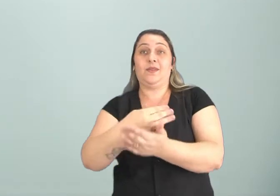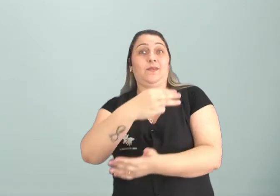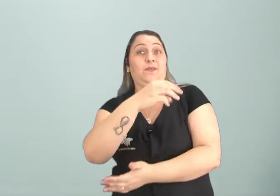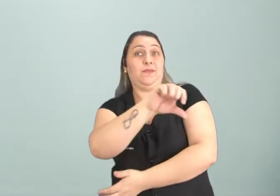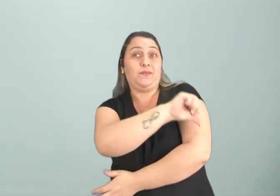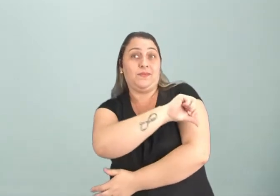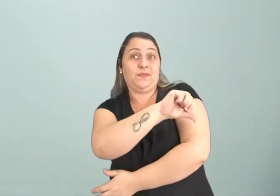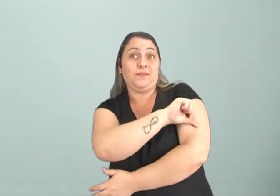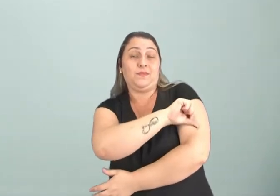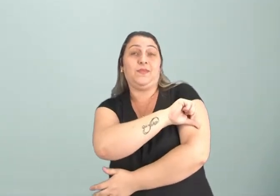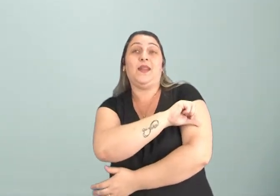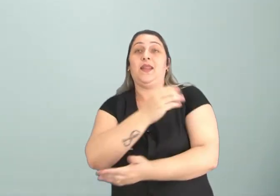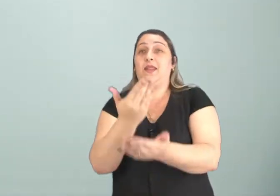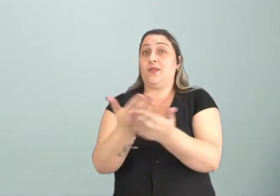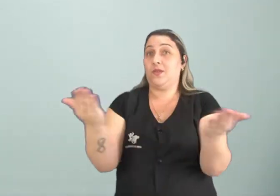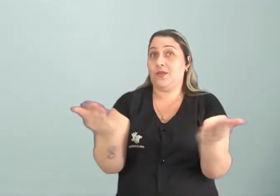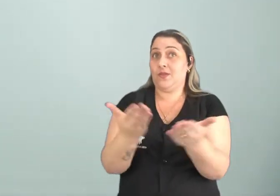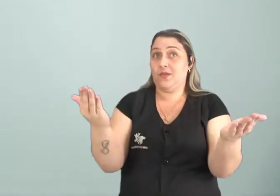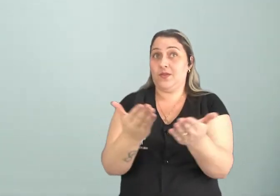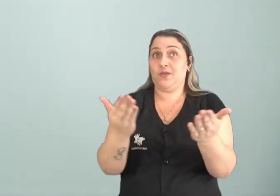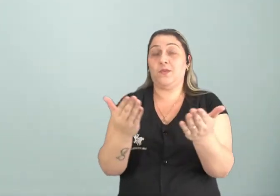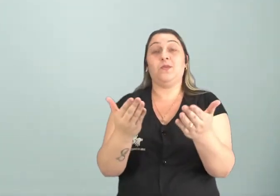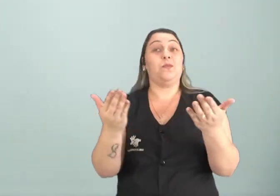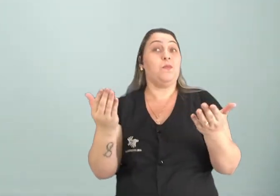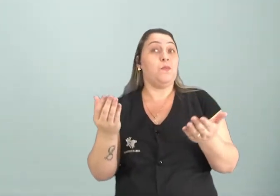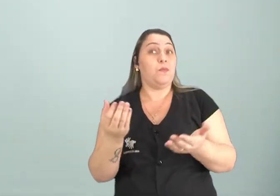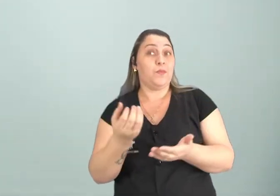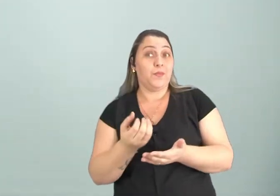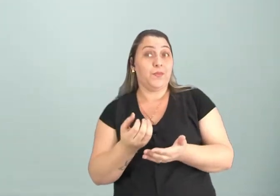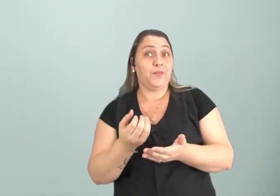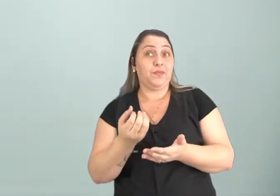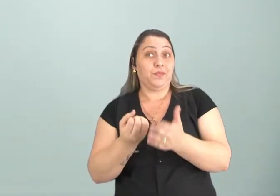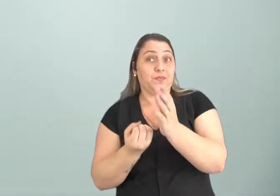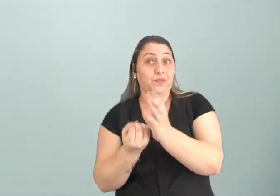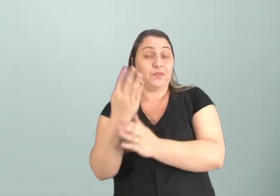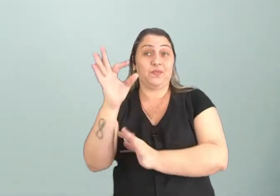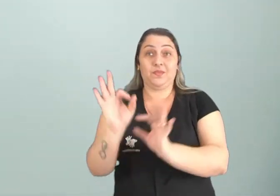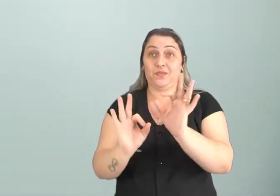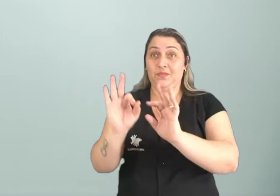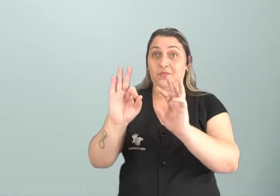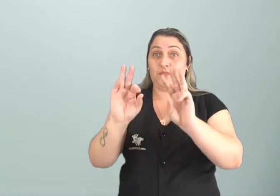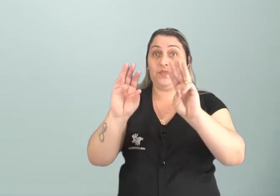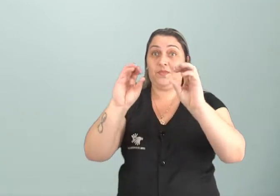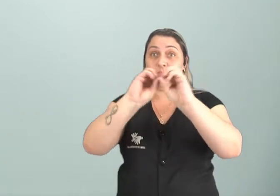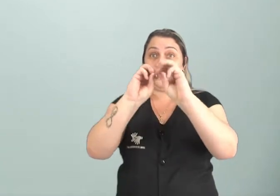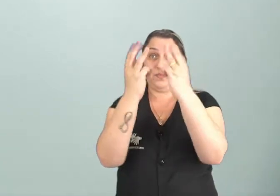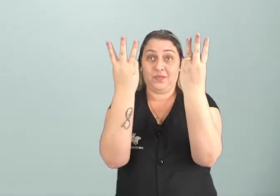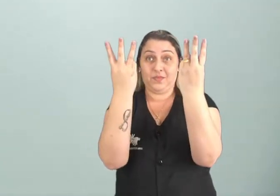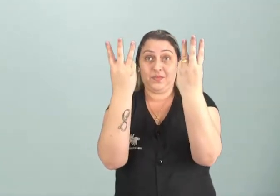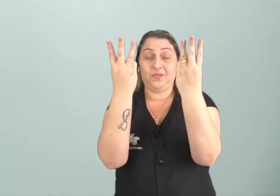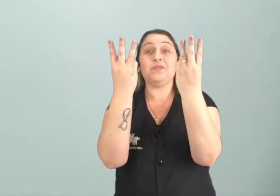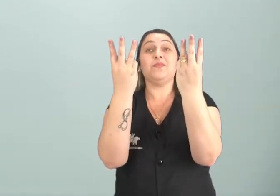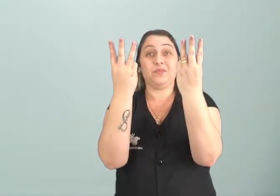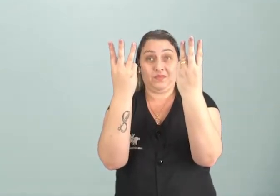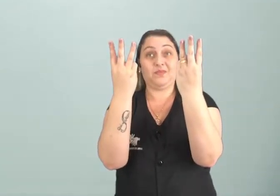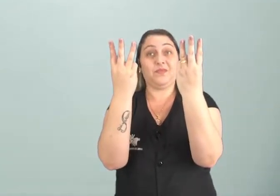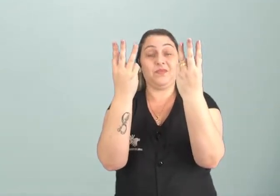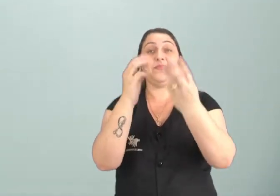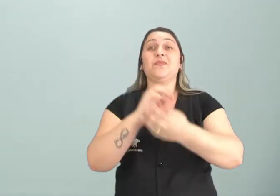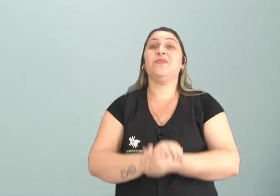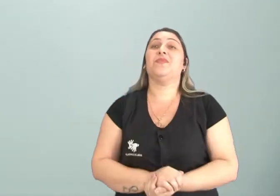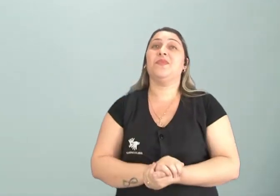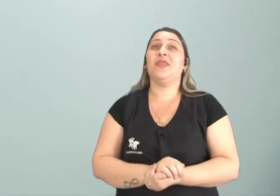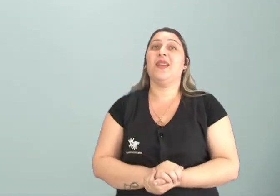fundamental. E na aula de hoje a gente vai tratar um pouco sobre a criação da Organização das Nações Unidas, mais popularmente conhecida como a